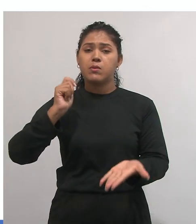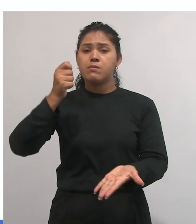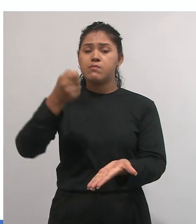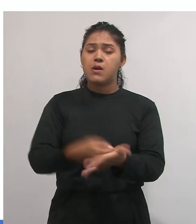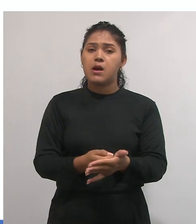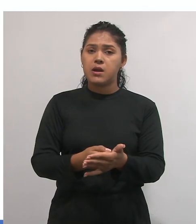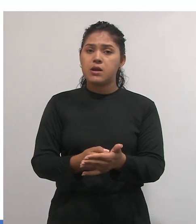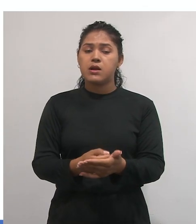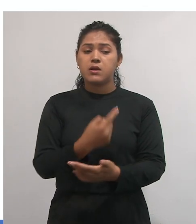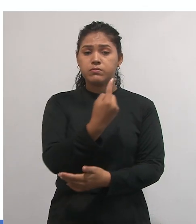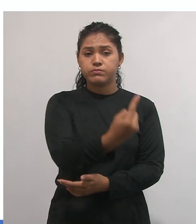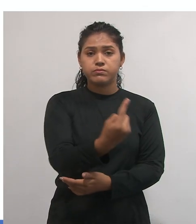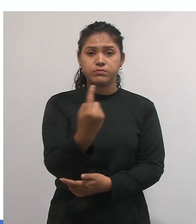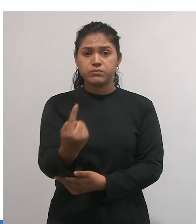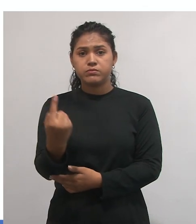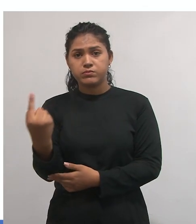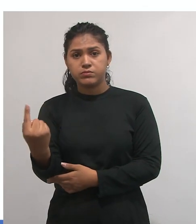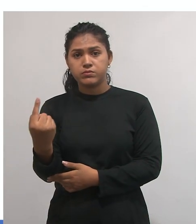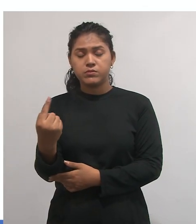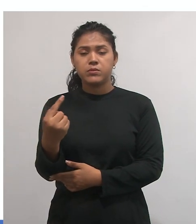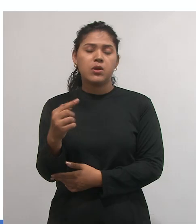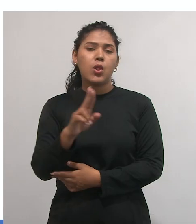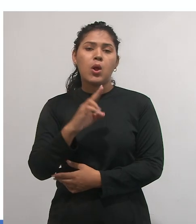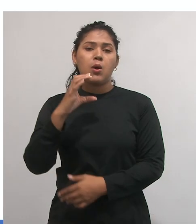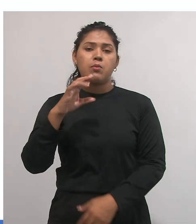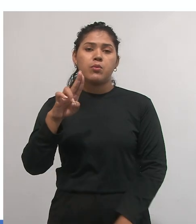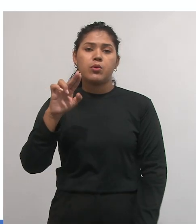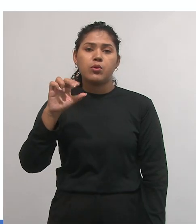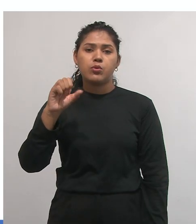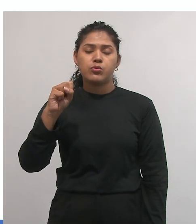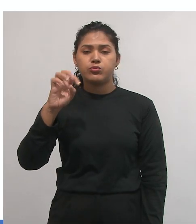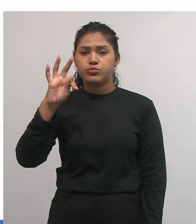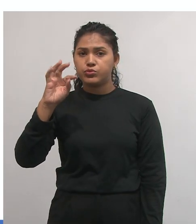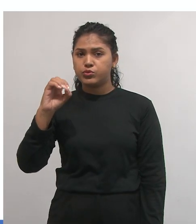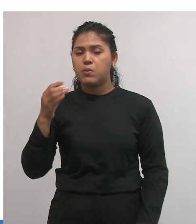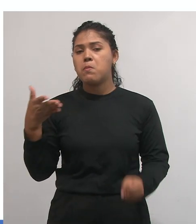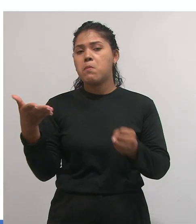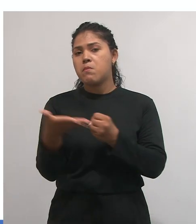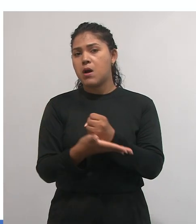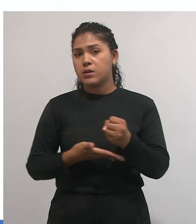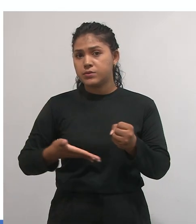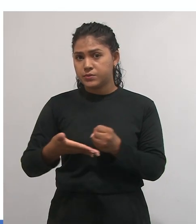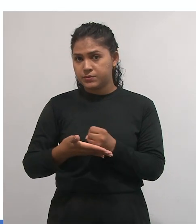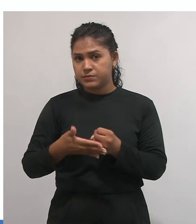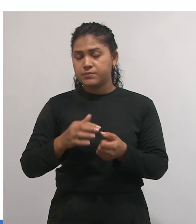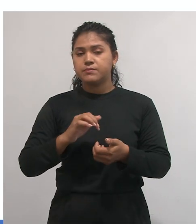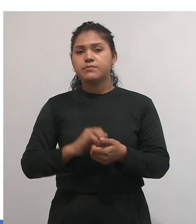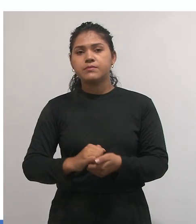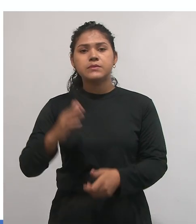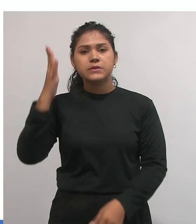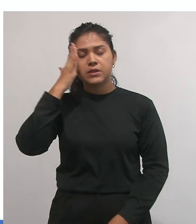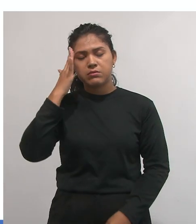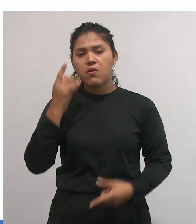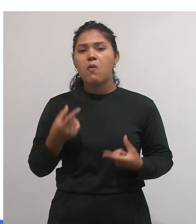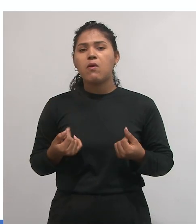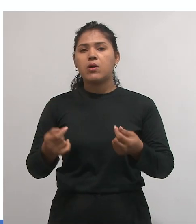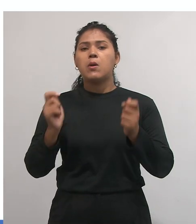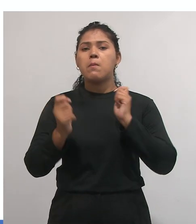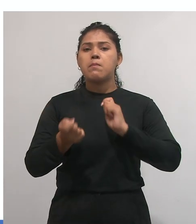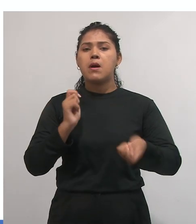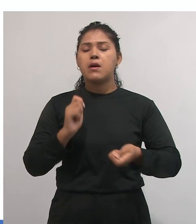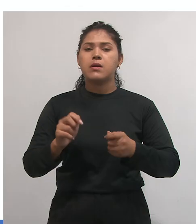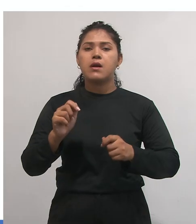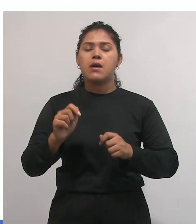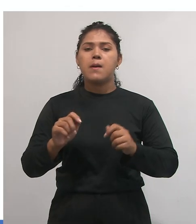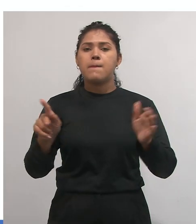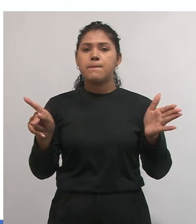ou unidade. Daqui a pouquinho nós vamos ver o que seria esse custo base. Identificar as despesas operacionais, tá? Que